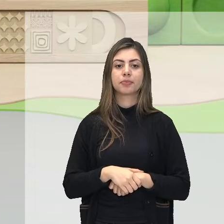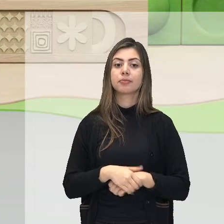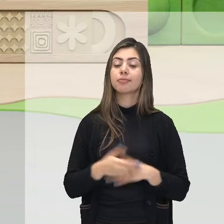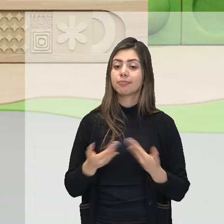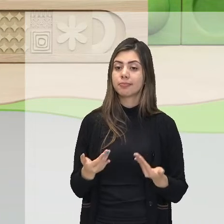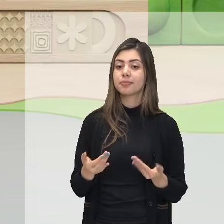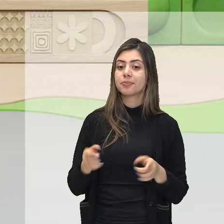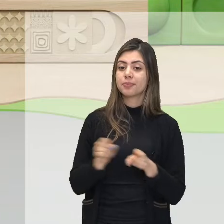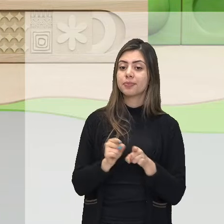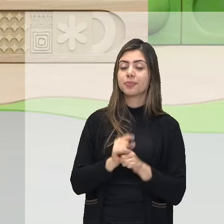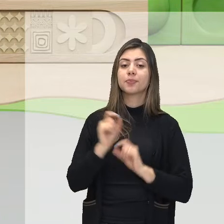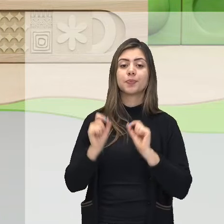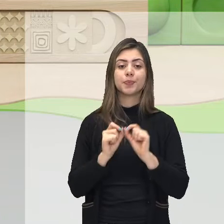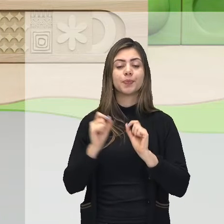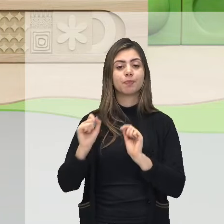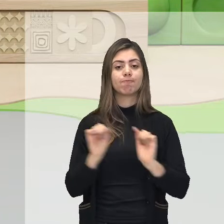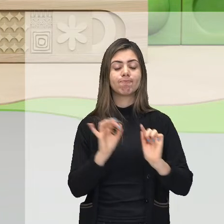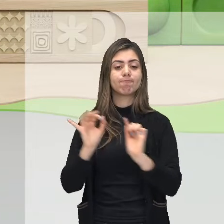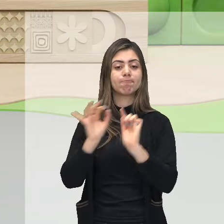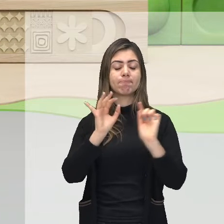temos aí esses gases como